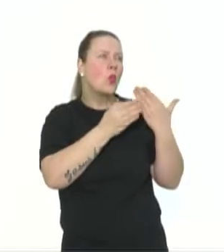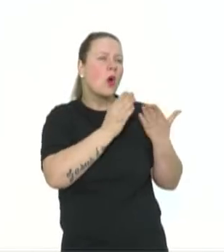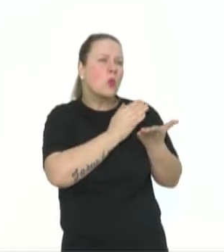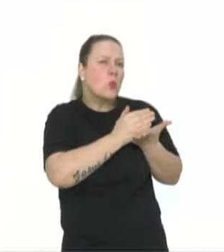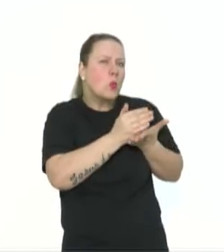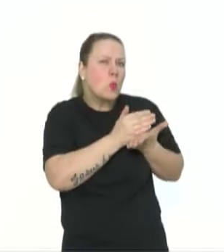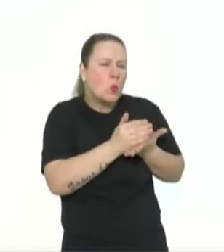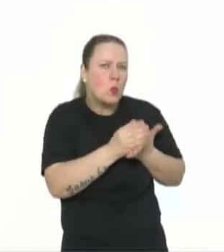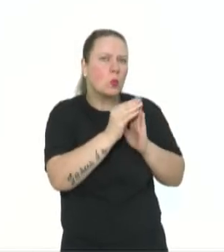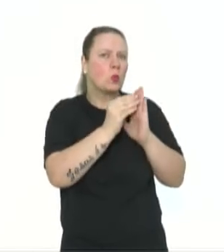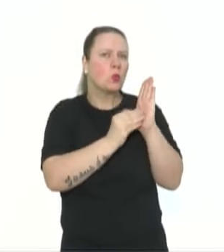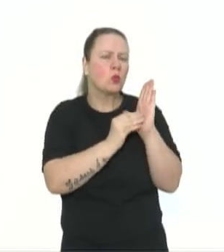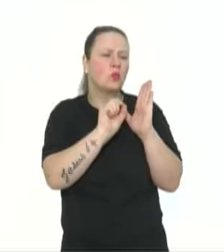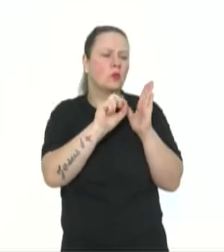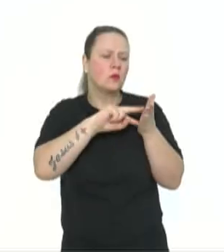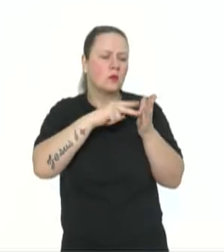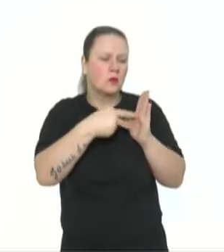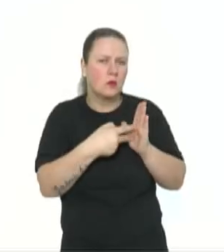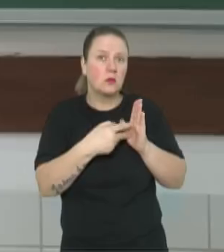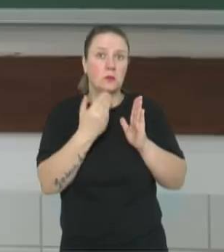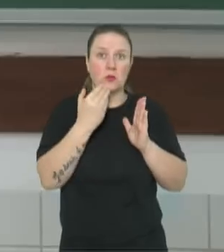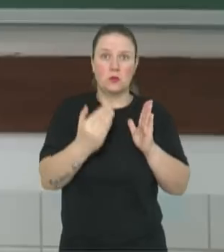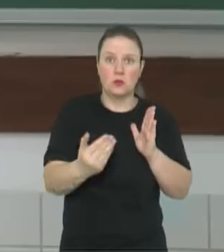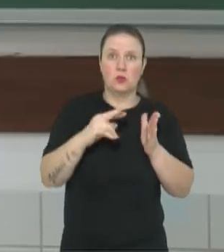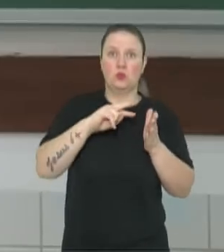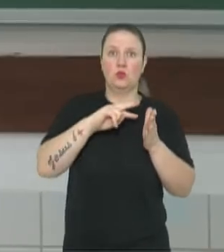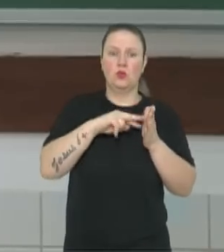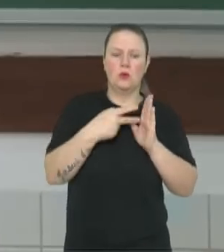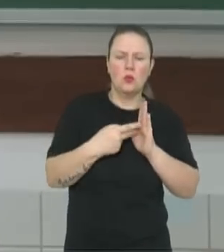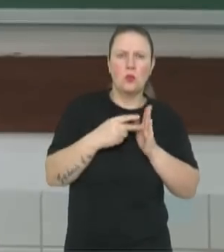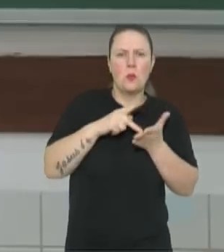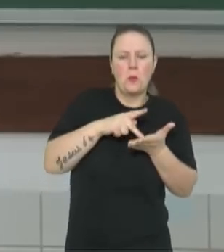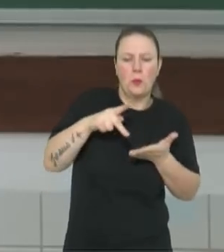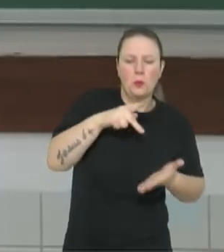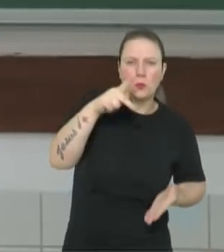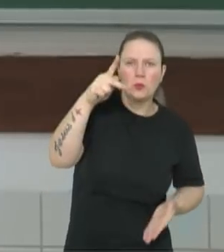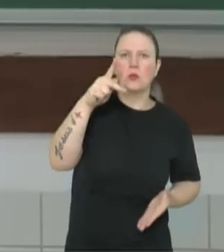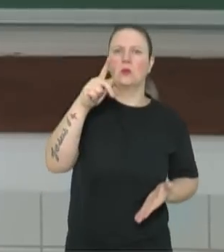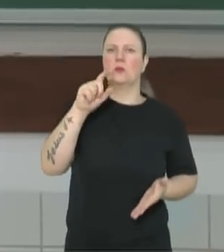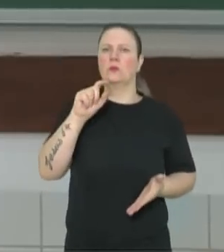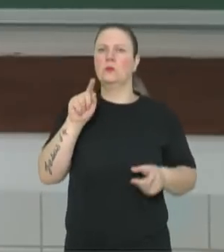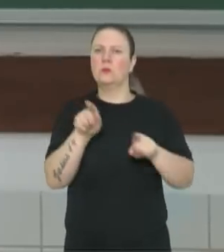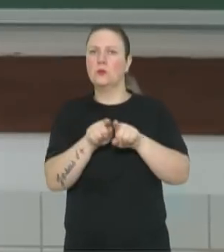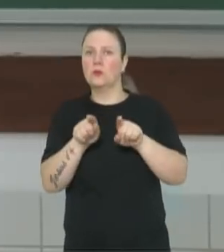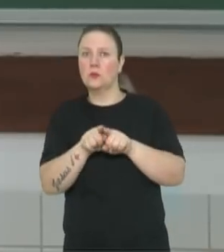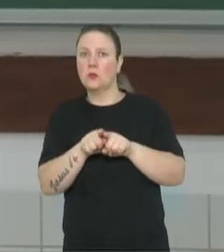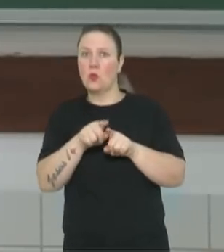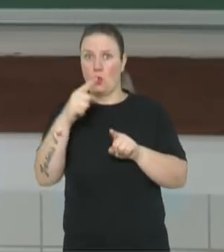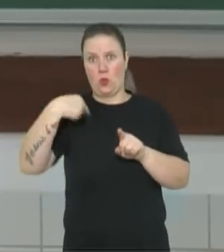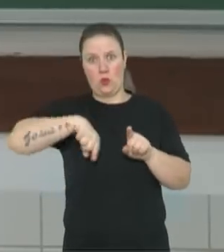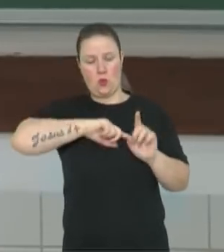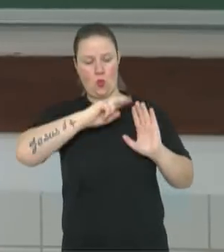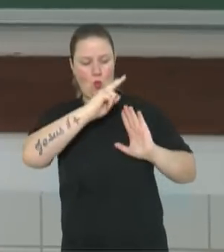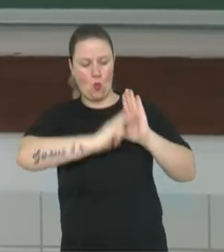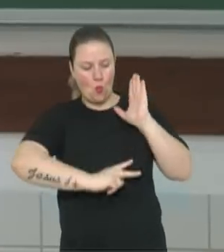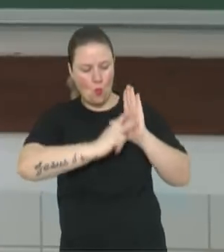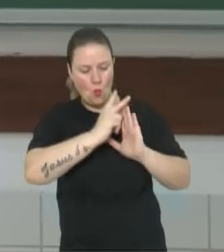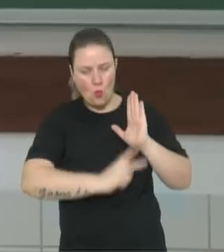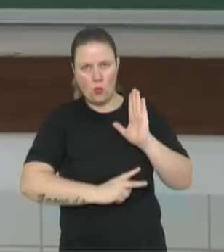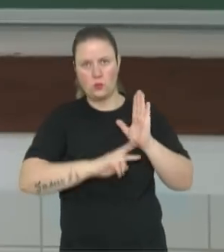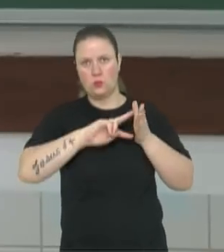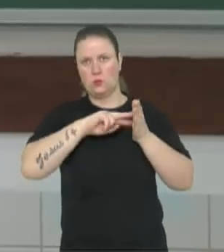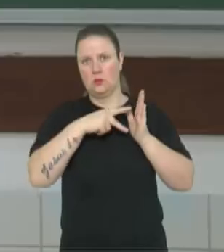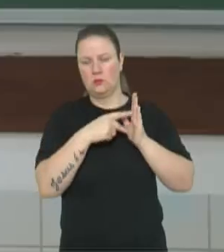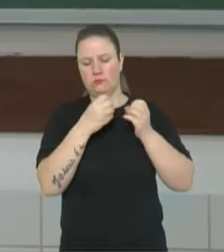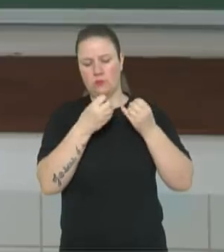começo o que era poema? Pedi para você definir, você, né, me falou o que é poema. A gente leu a definição.